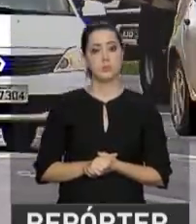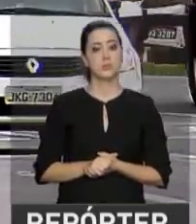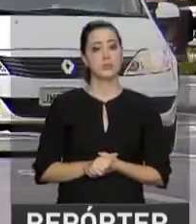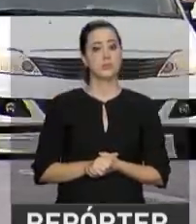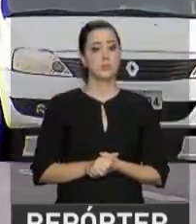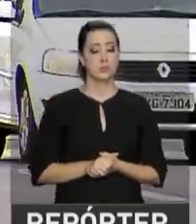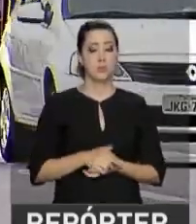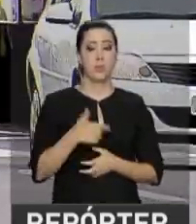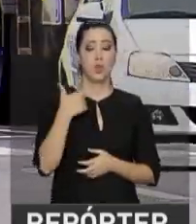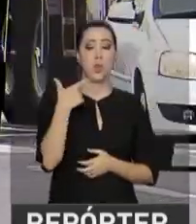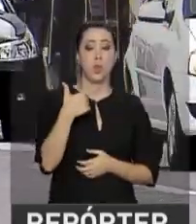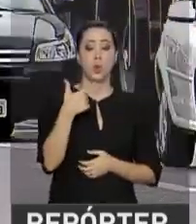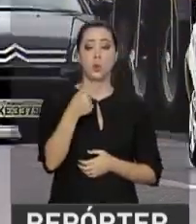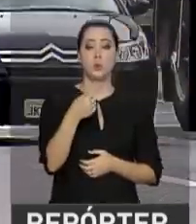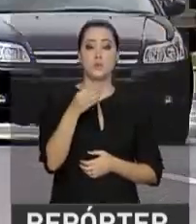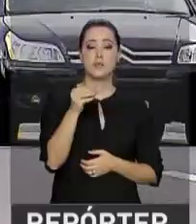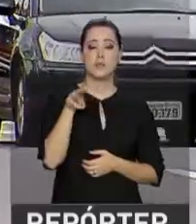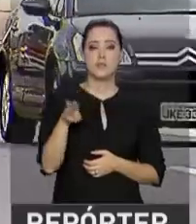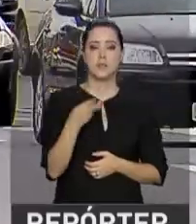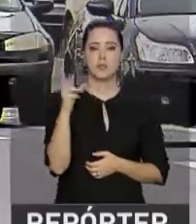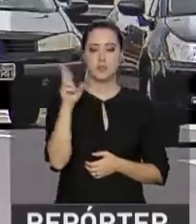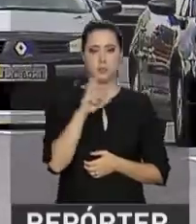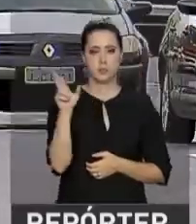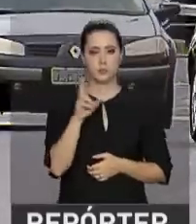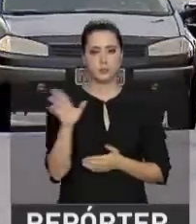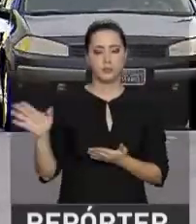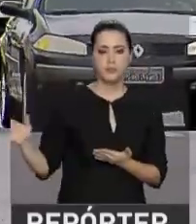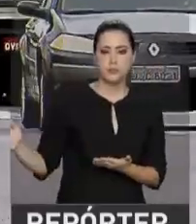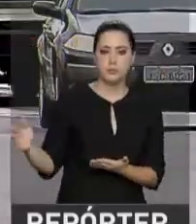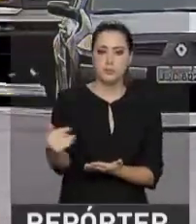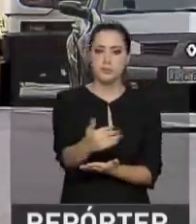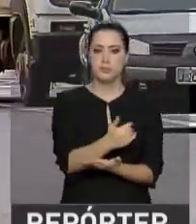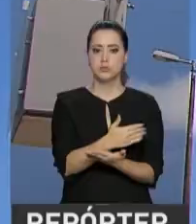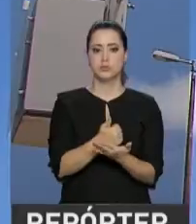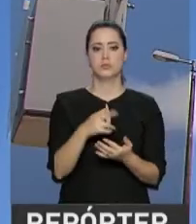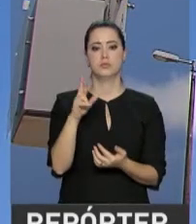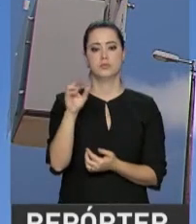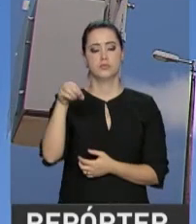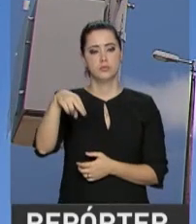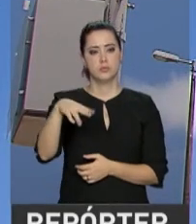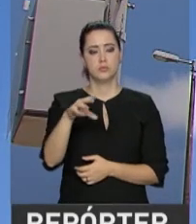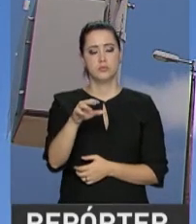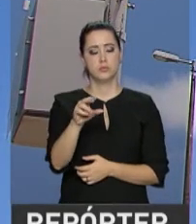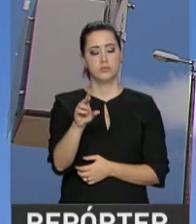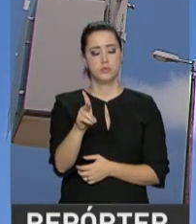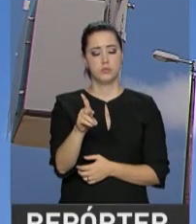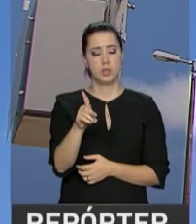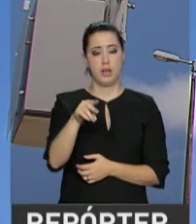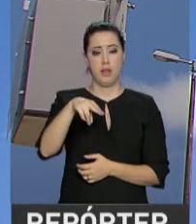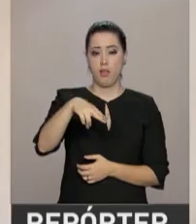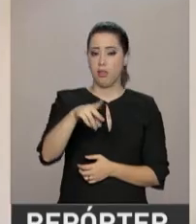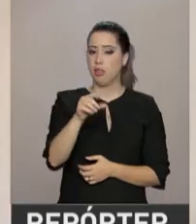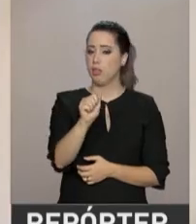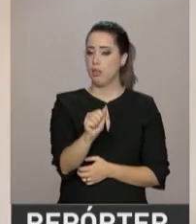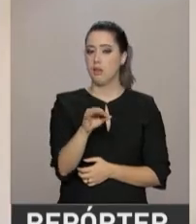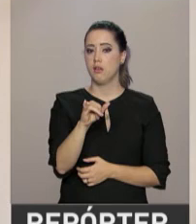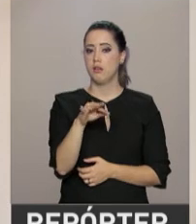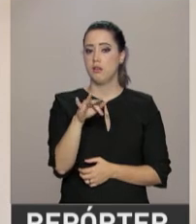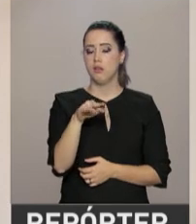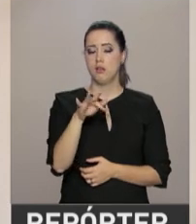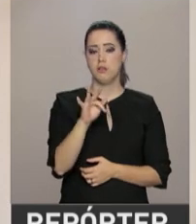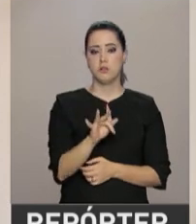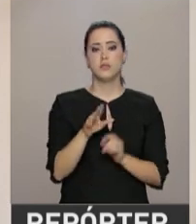de 270 milhões de reais arrecadados pelo renainf registro nacional de infrações estão